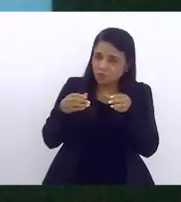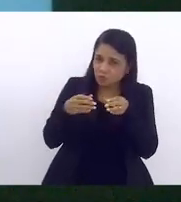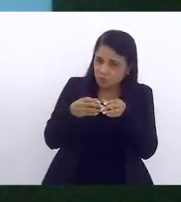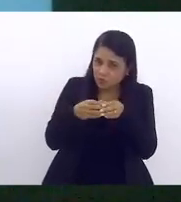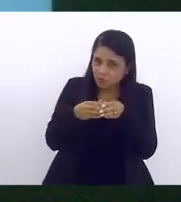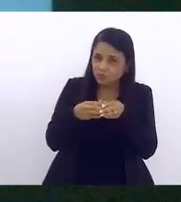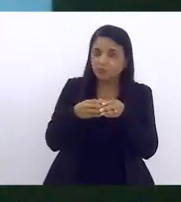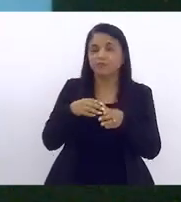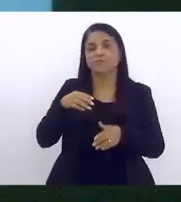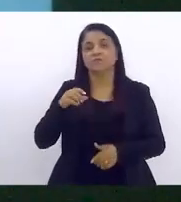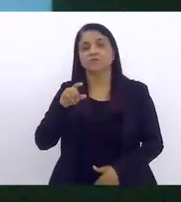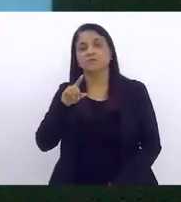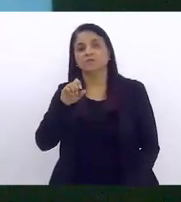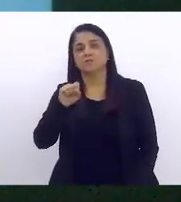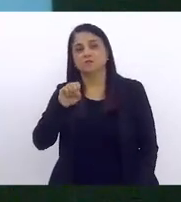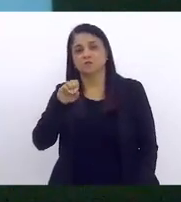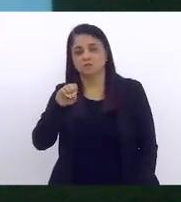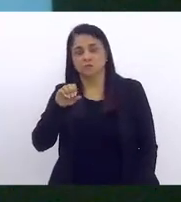com Soraya,